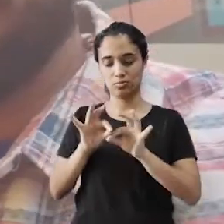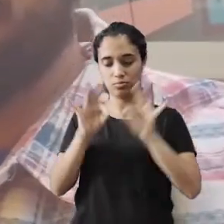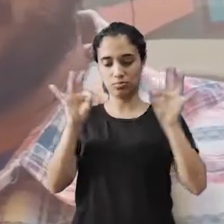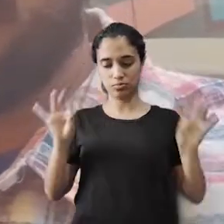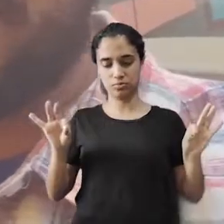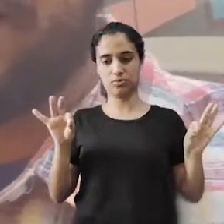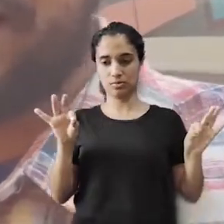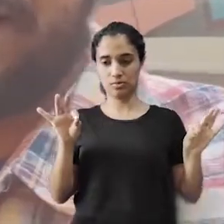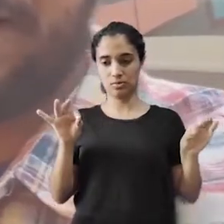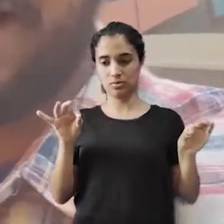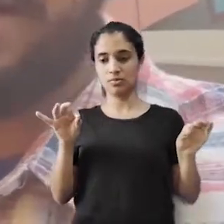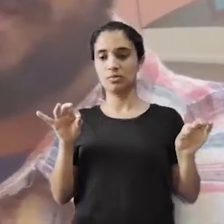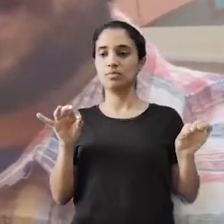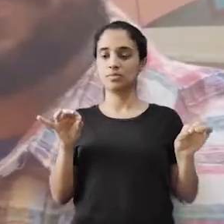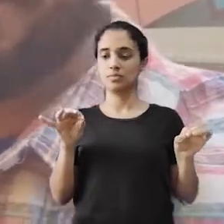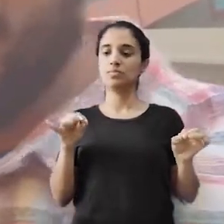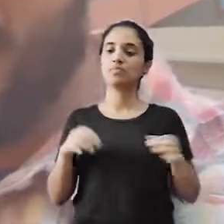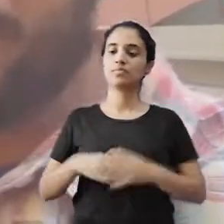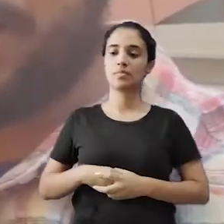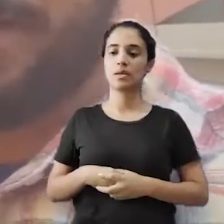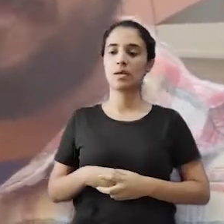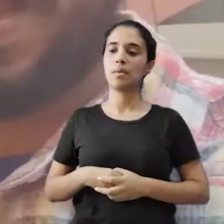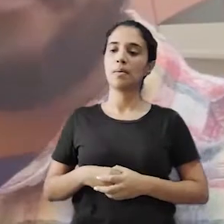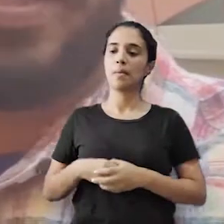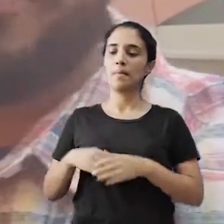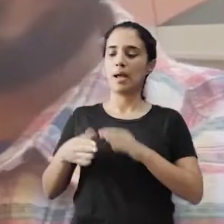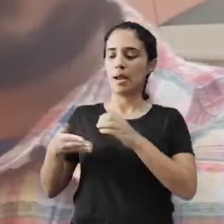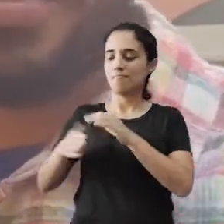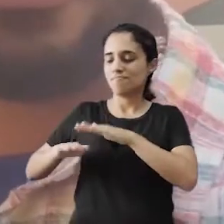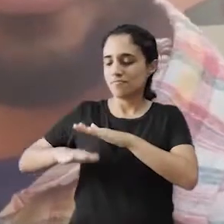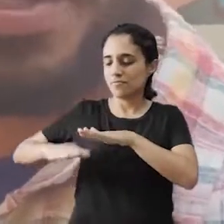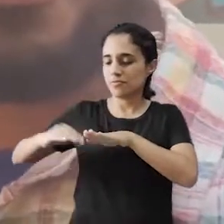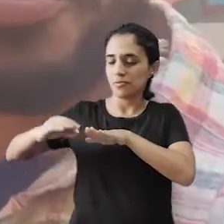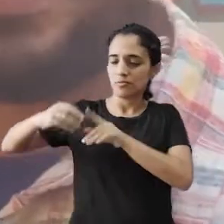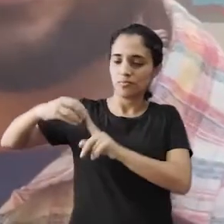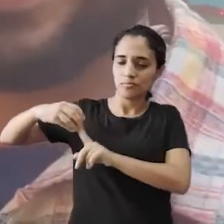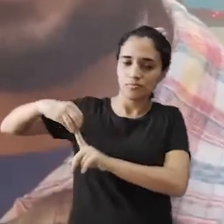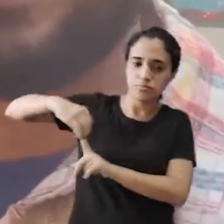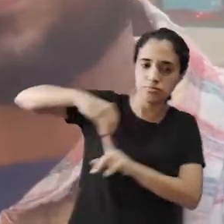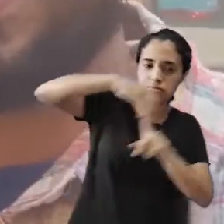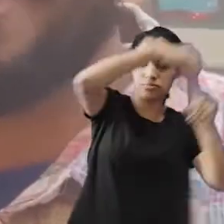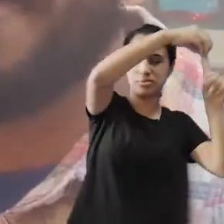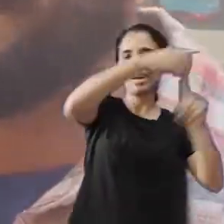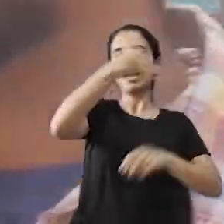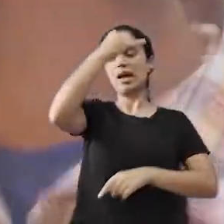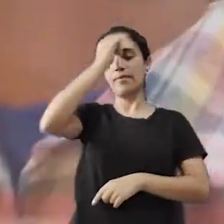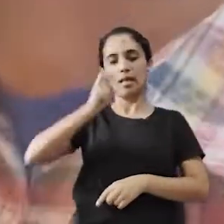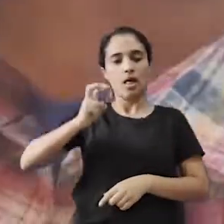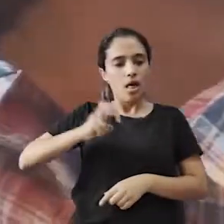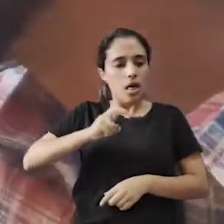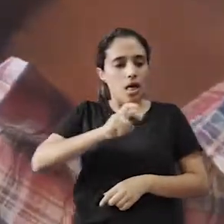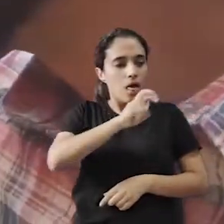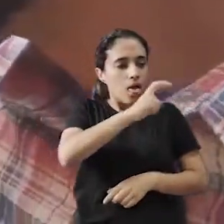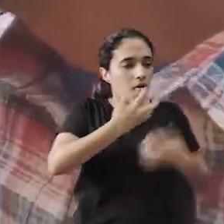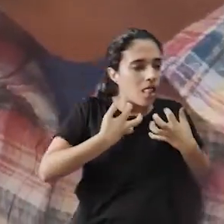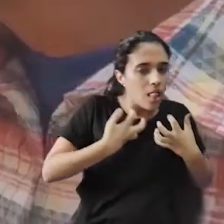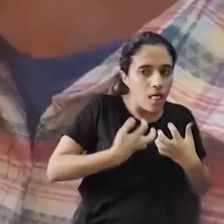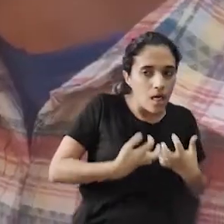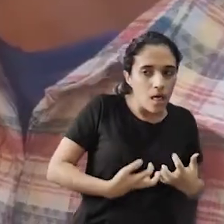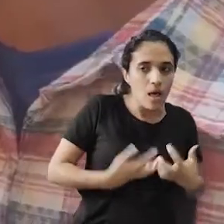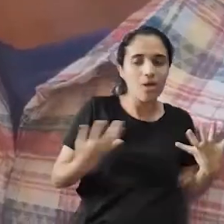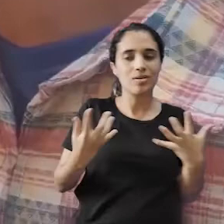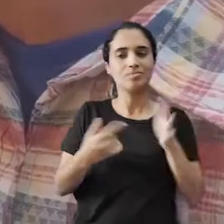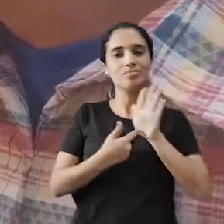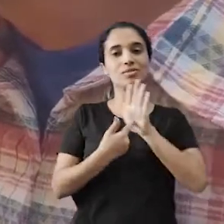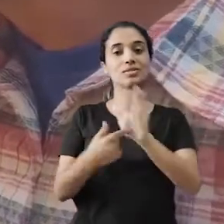vão te levar da cidade baixa para alta. É apenas para você não subir algumas escadas, tá? Mas é bacana mostrar